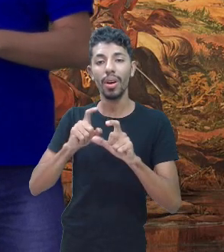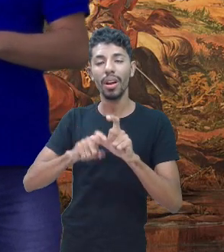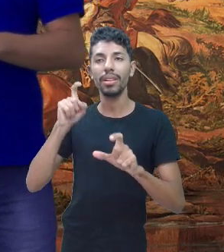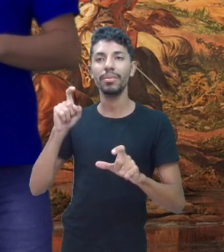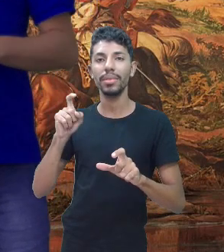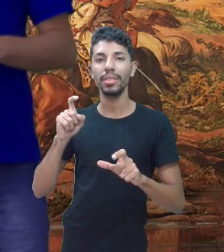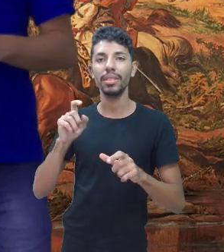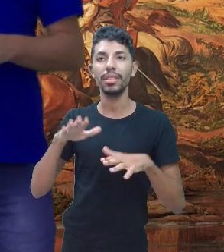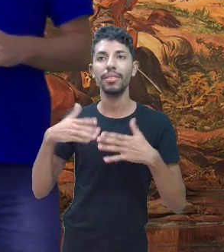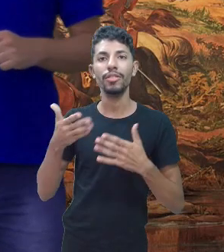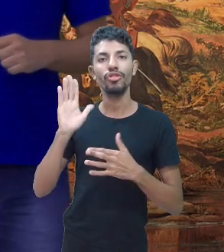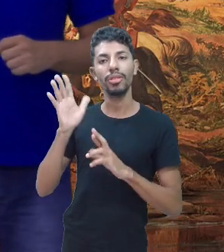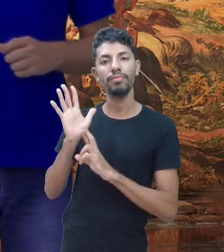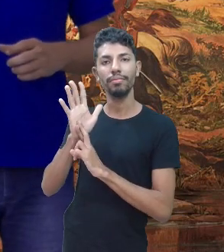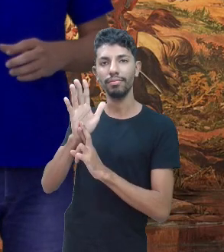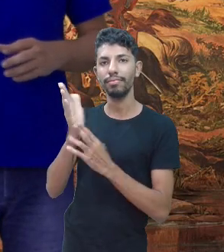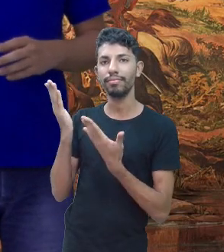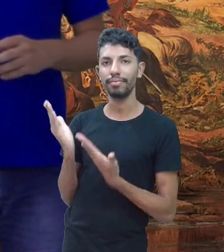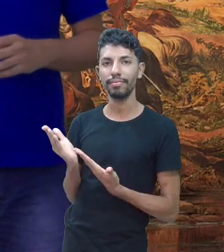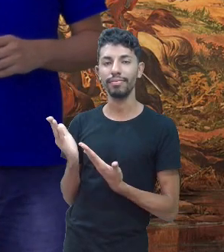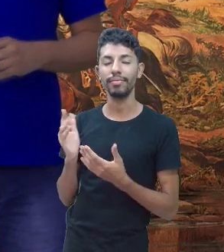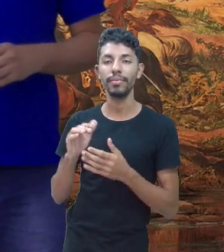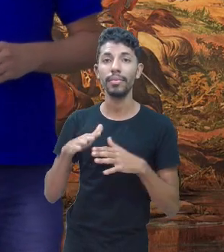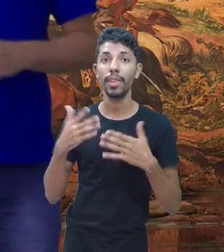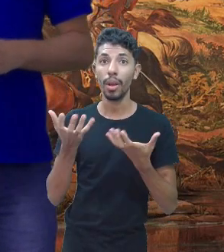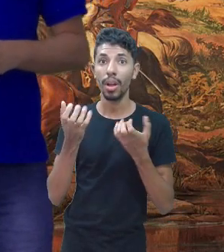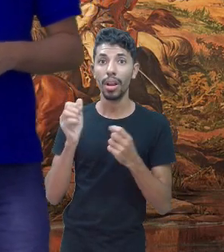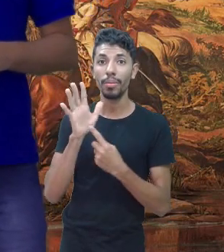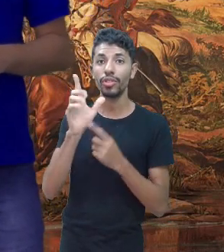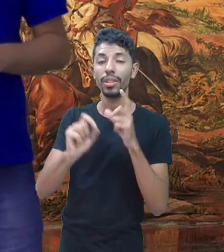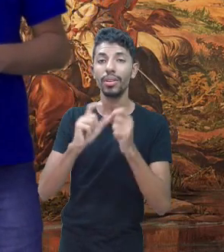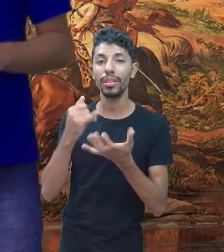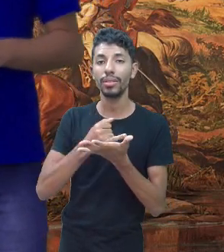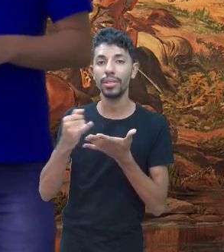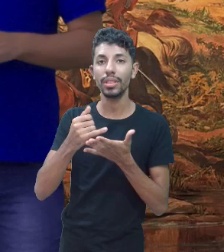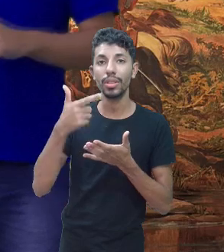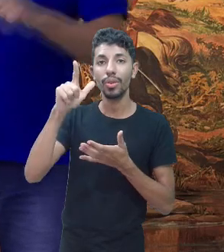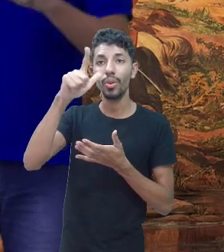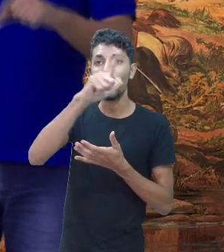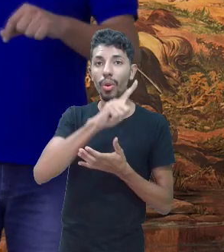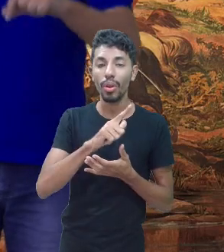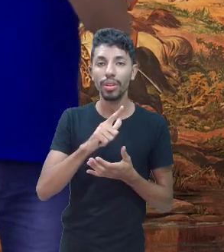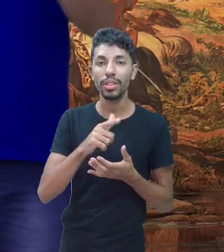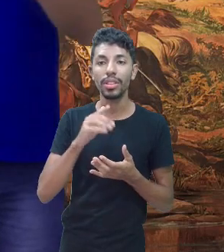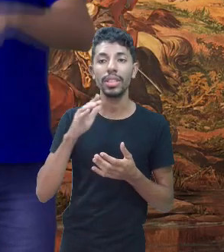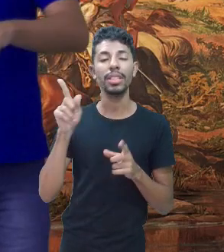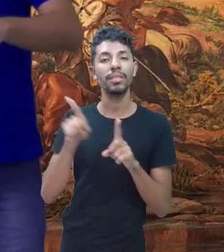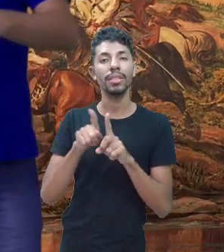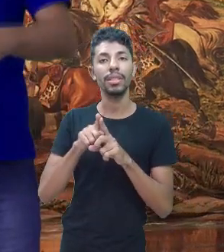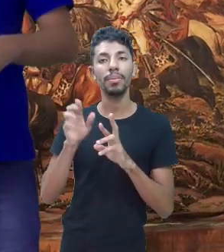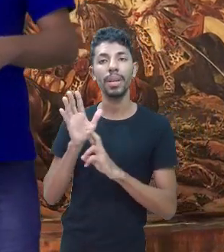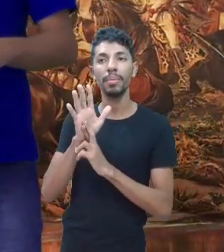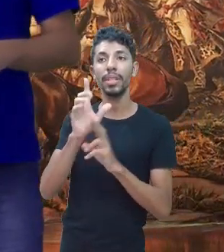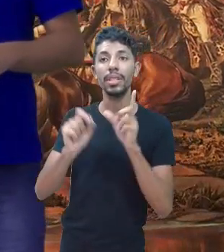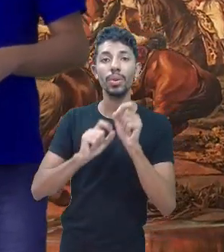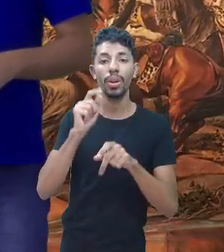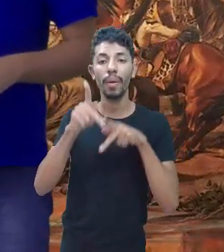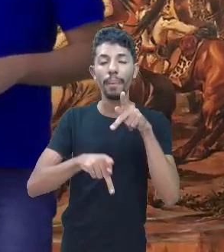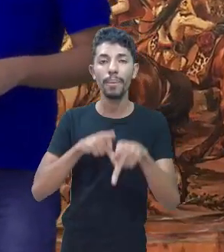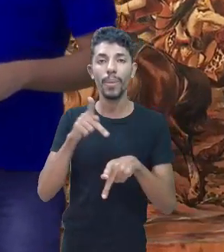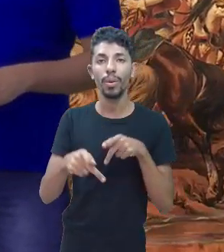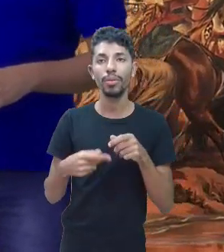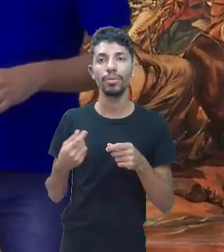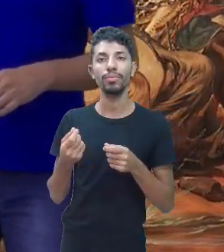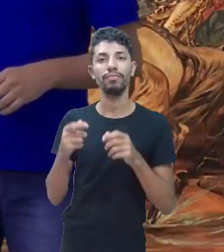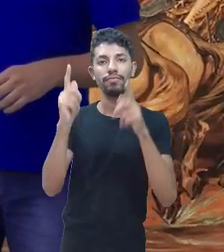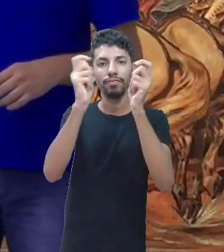representados aqui. Aí eu queria destacar, além disso, né, outras figuras que representa o povo nessa obra.